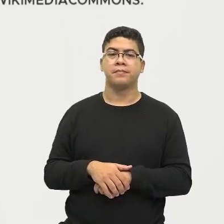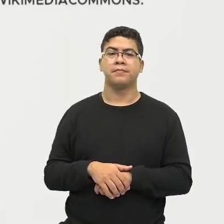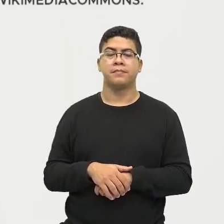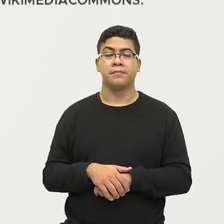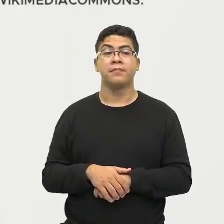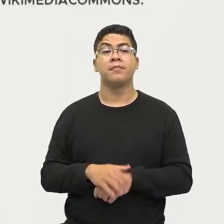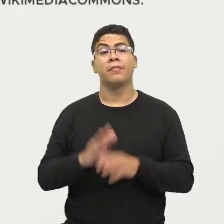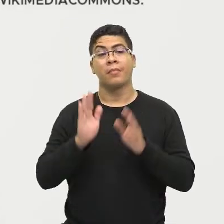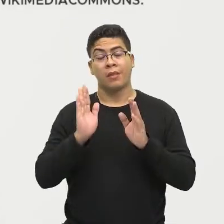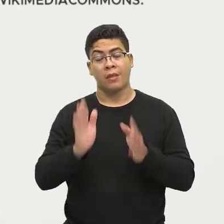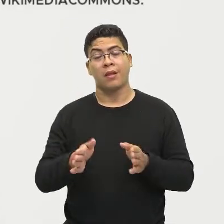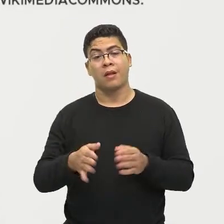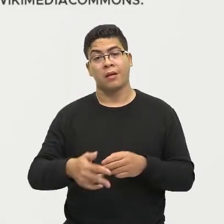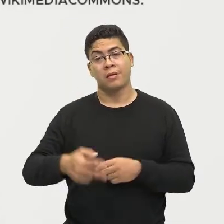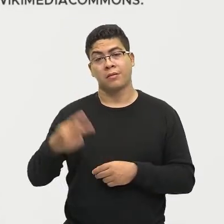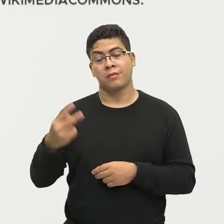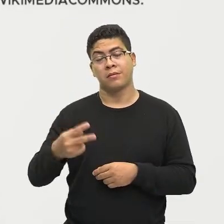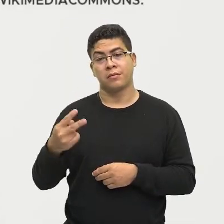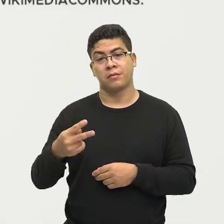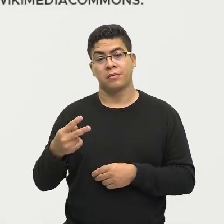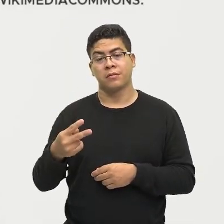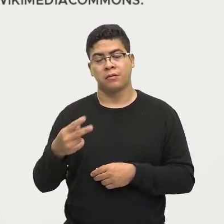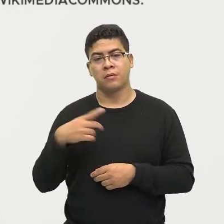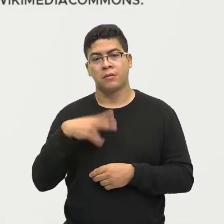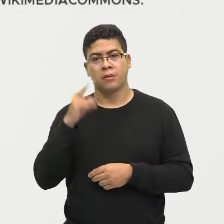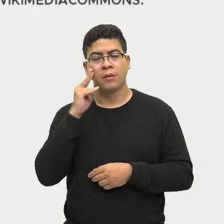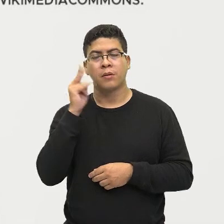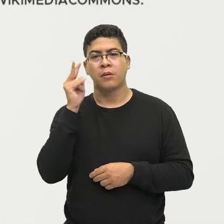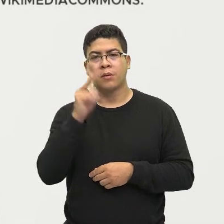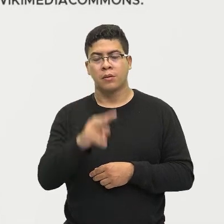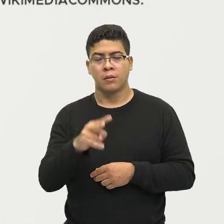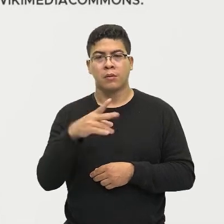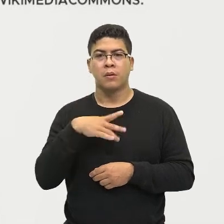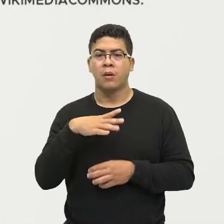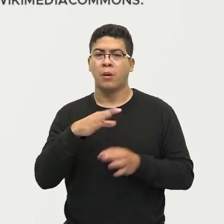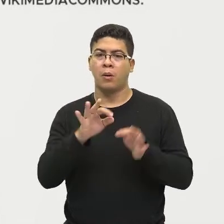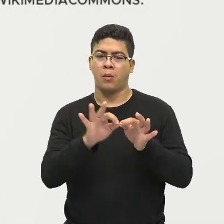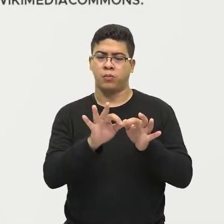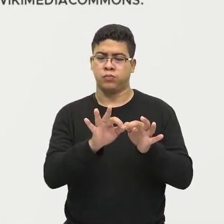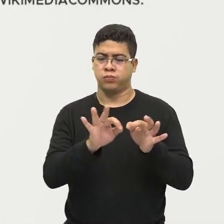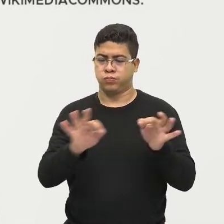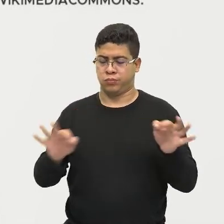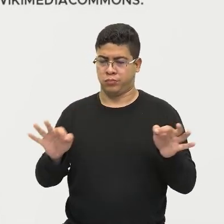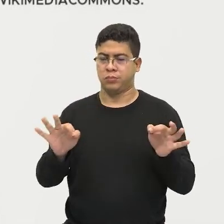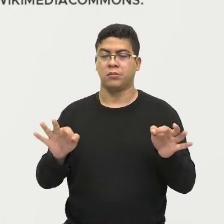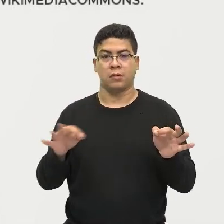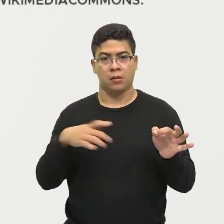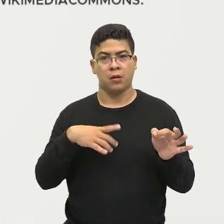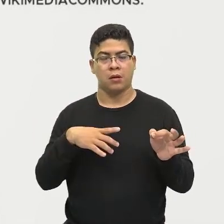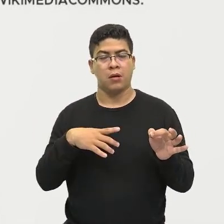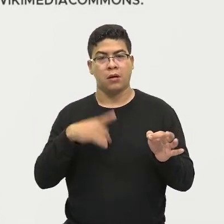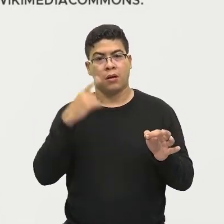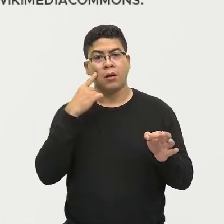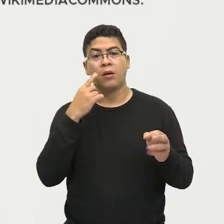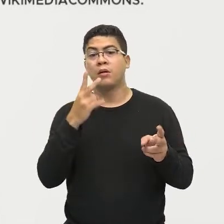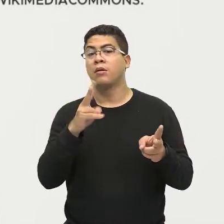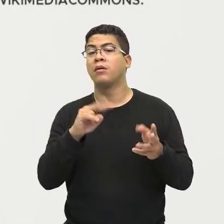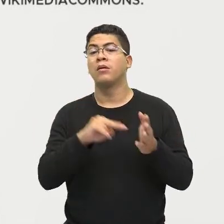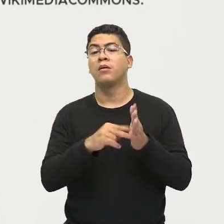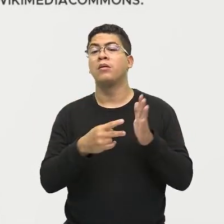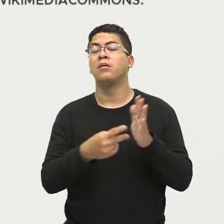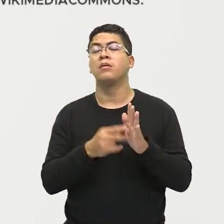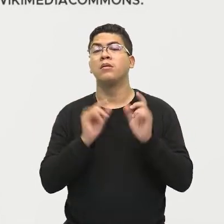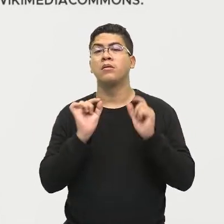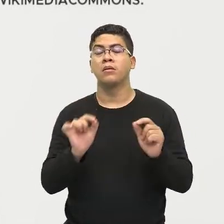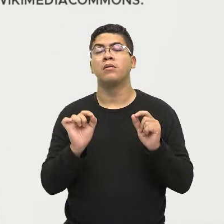Já no segundo, veja que os versos são mais longos, né? Isso significa também,